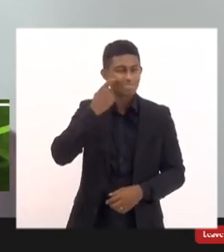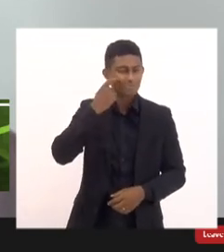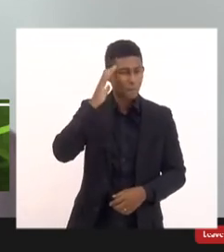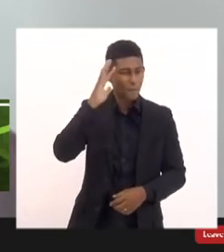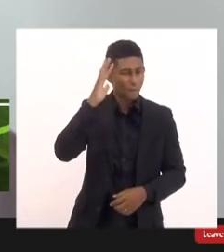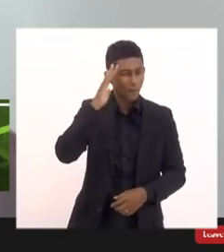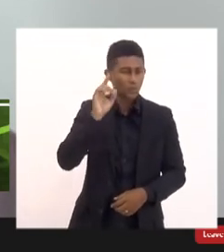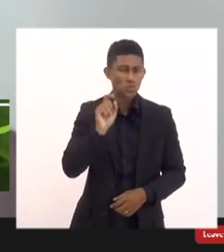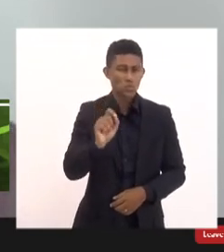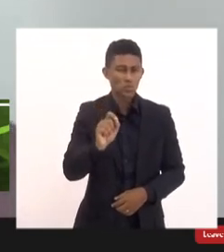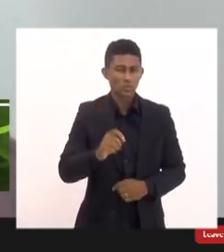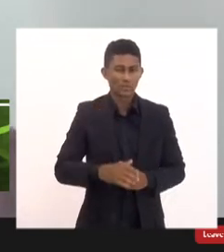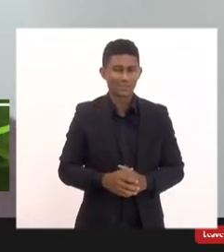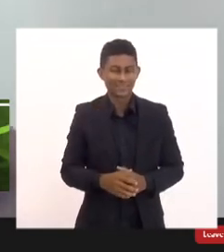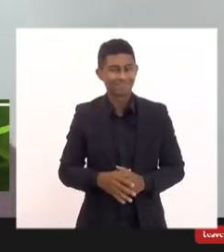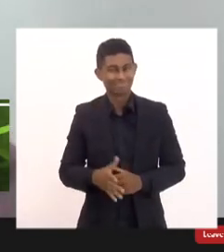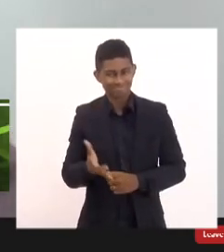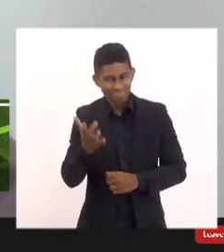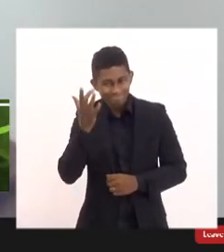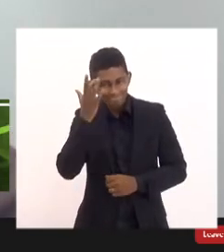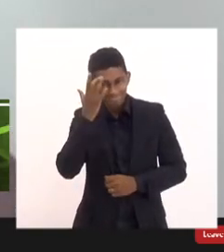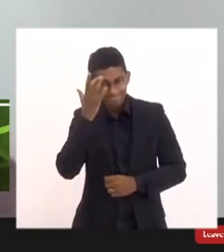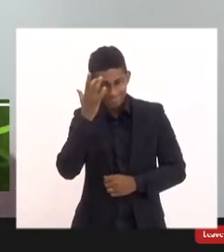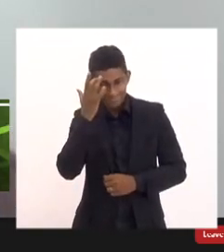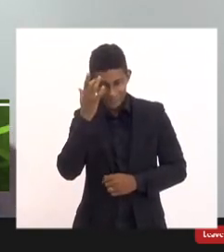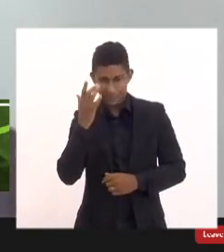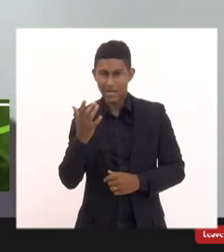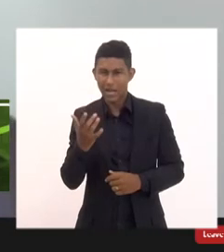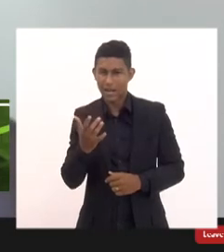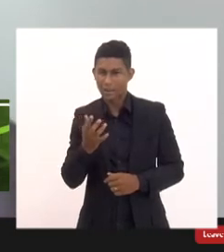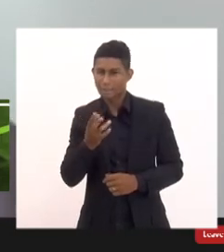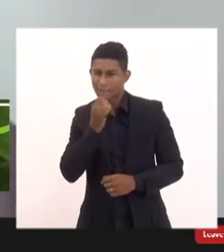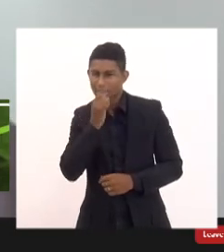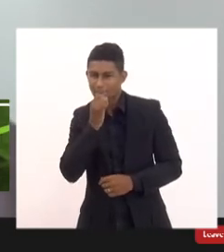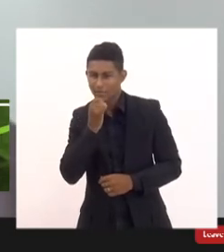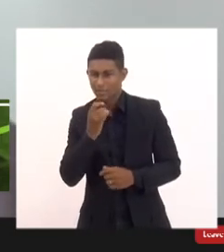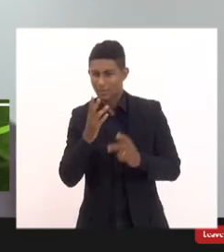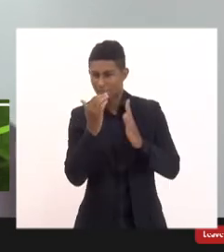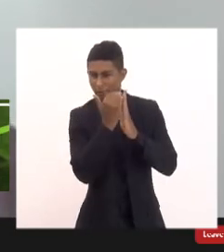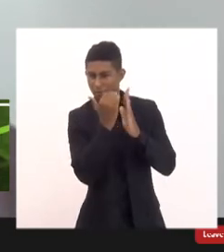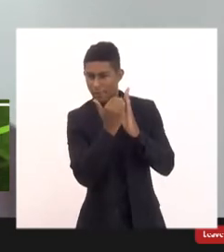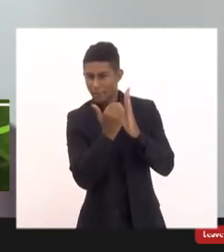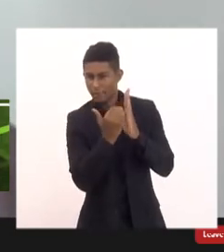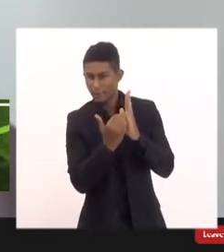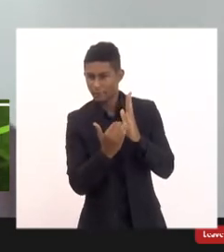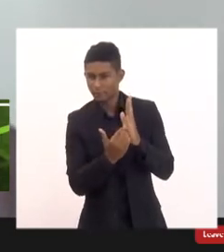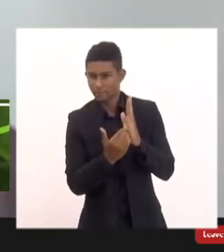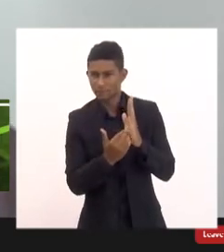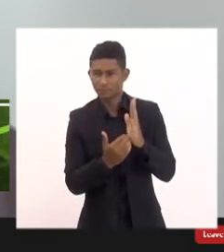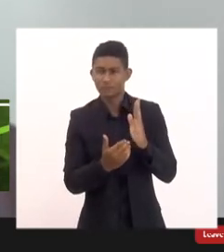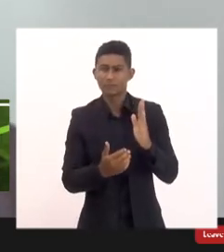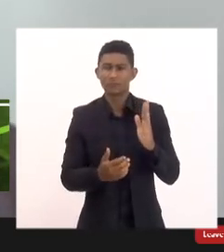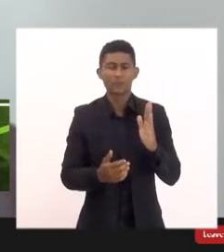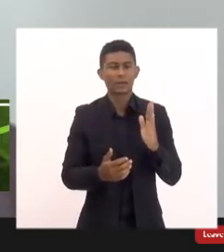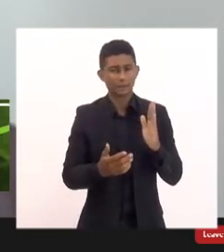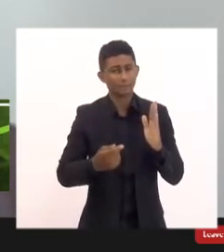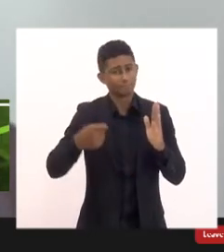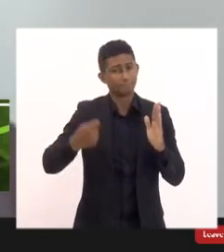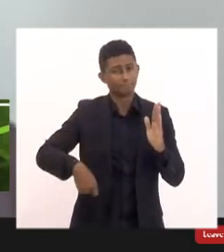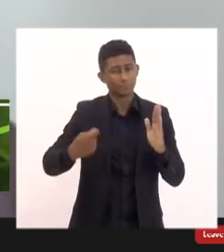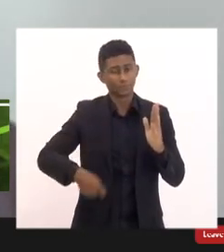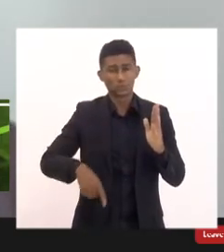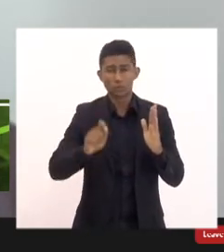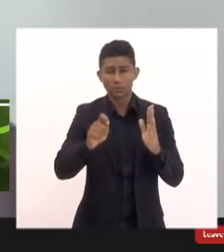para dar sustentáculo a esses protocolos sanitários, a existência de canal de fácil acesso